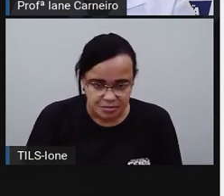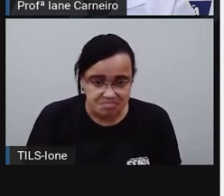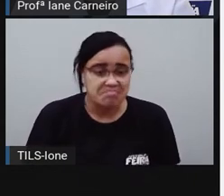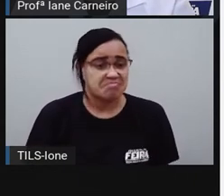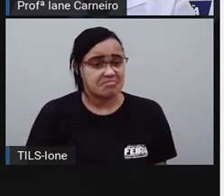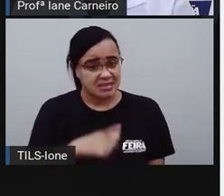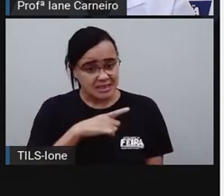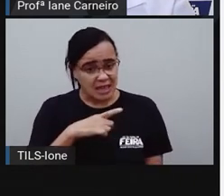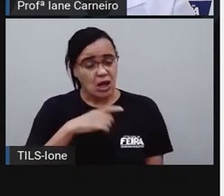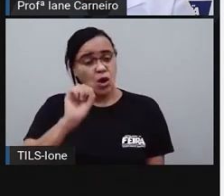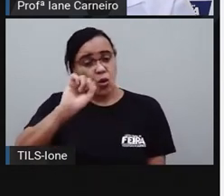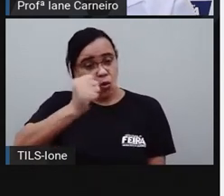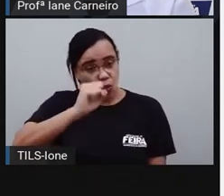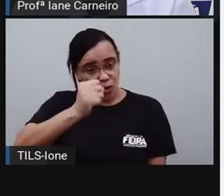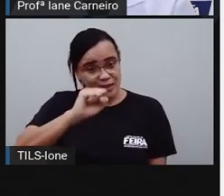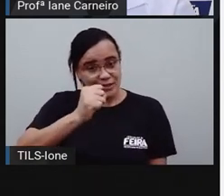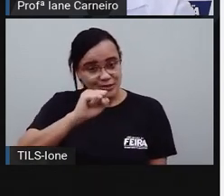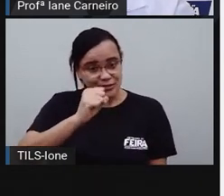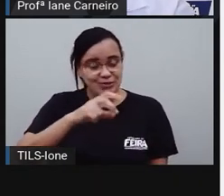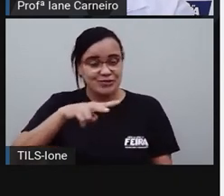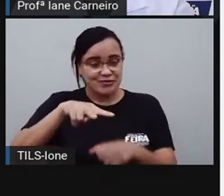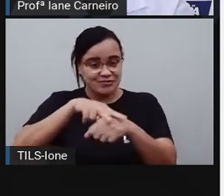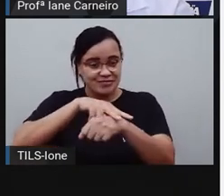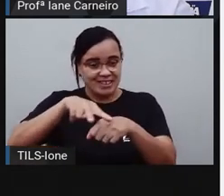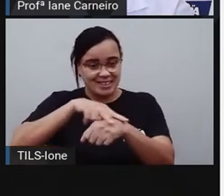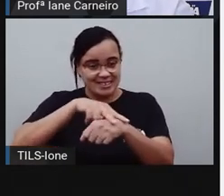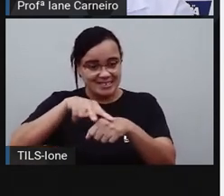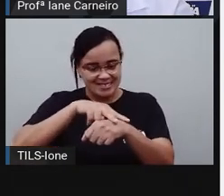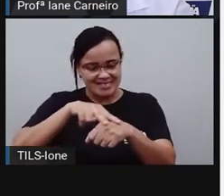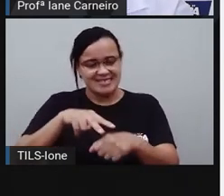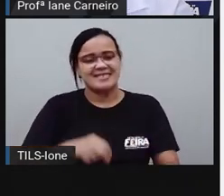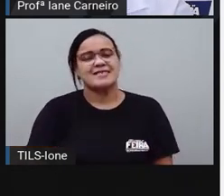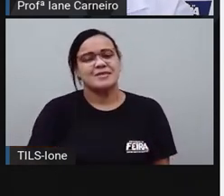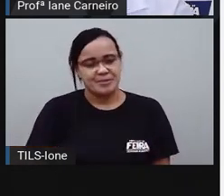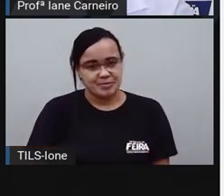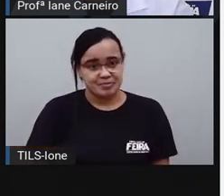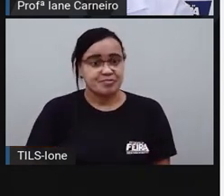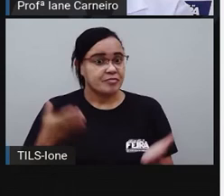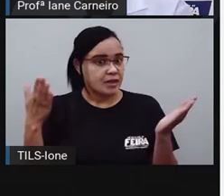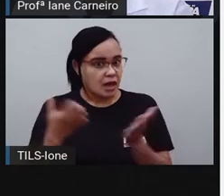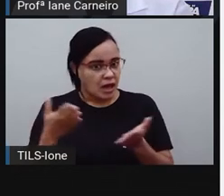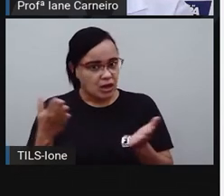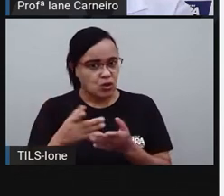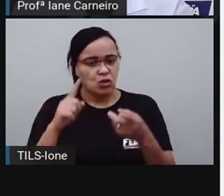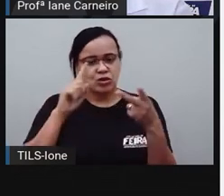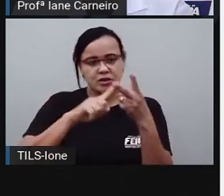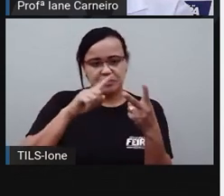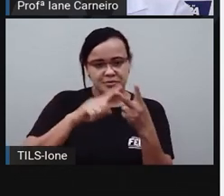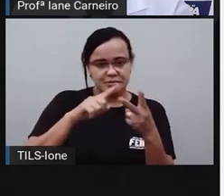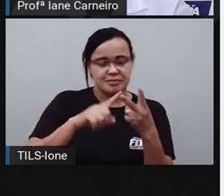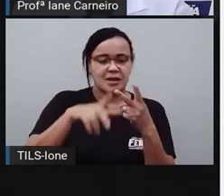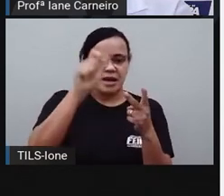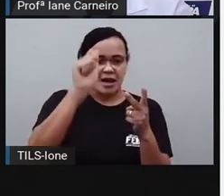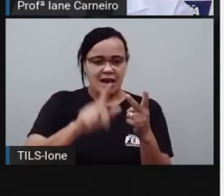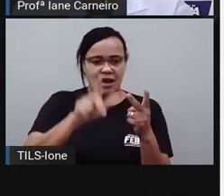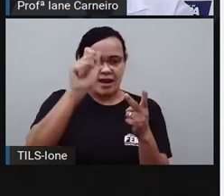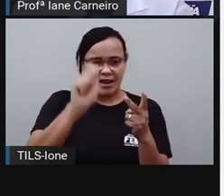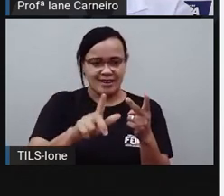círculos verdes. Agora, a gente vai para o azul. Vamos lá.